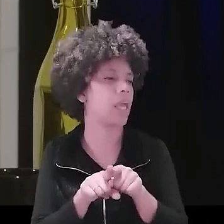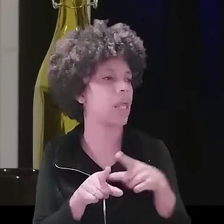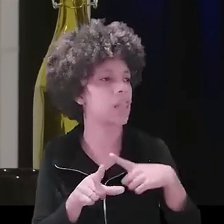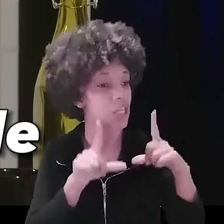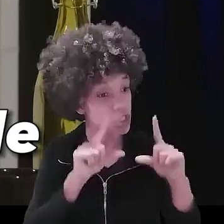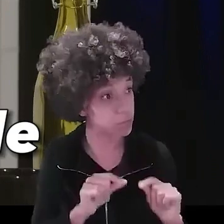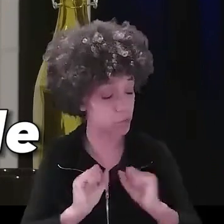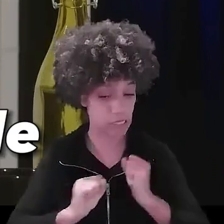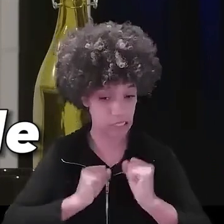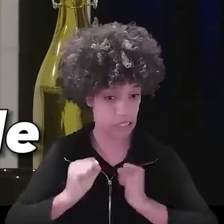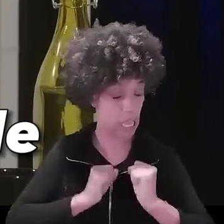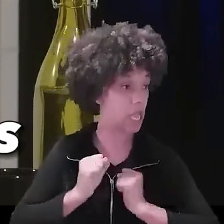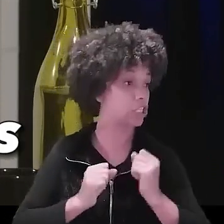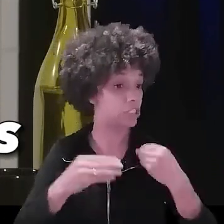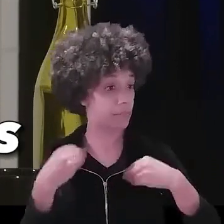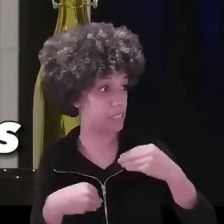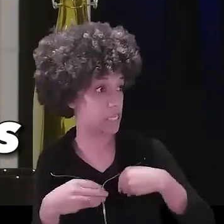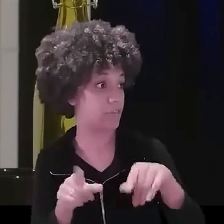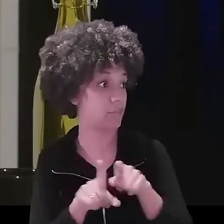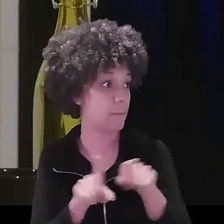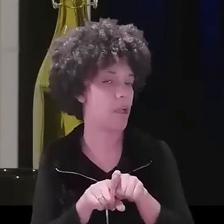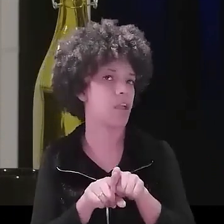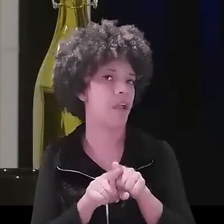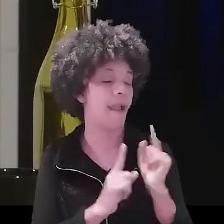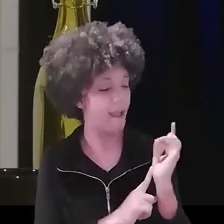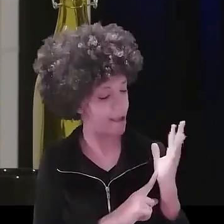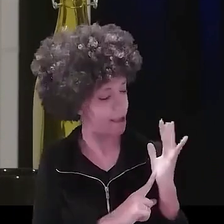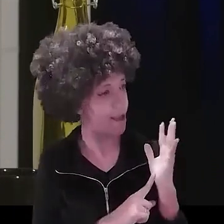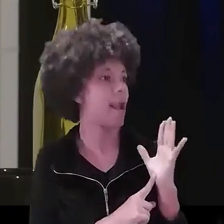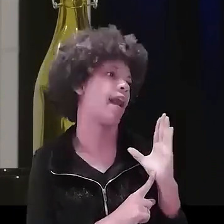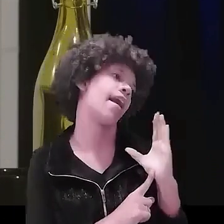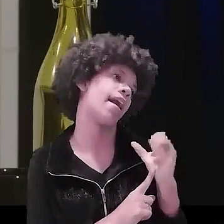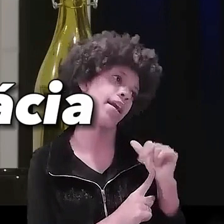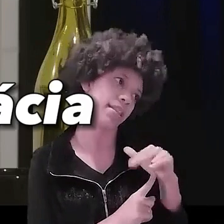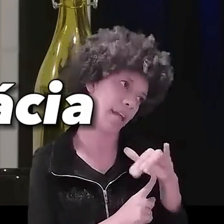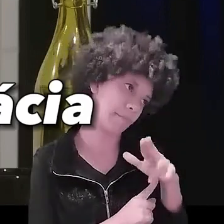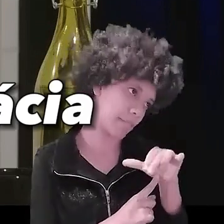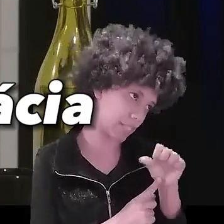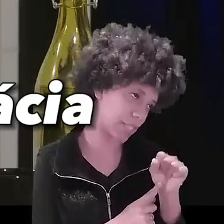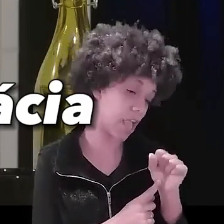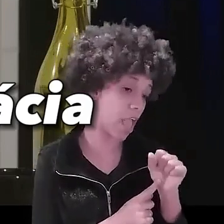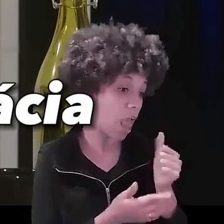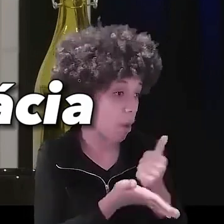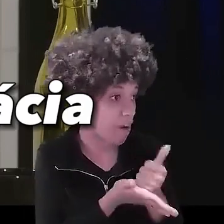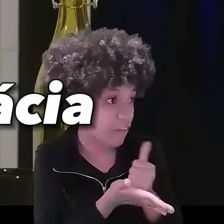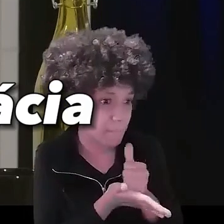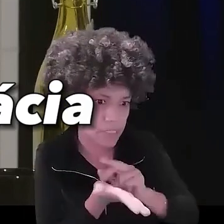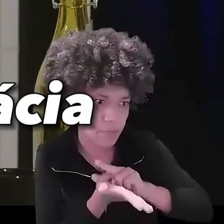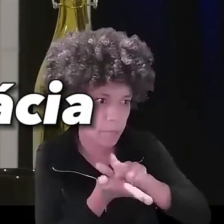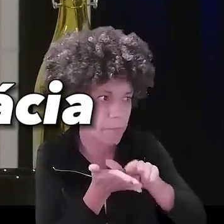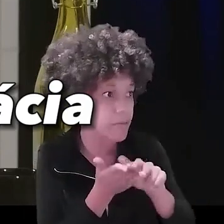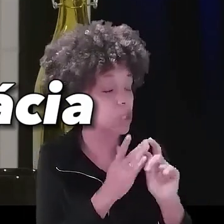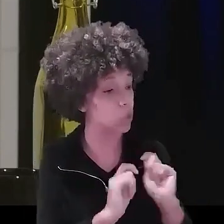ansiolíticas, geradoras, diminui a ansiedade, até mesmo antidepressivas. Então, a cannabis sativa, ela é uma grande farmácia